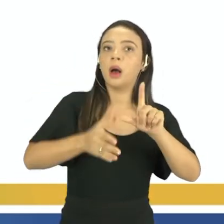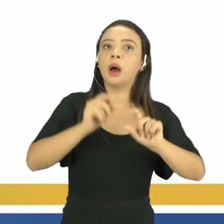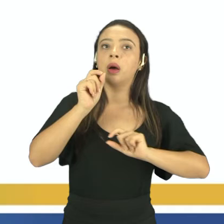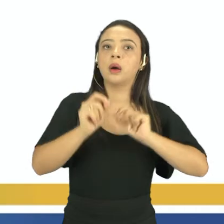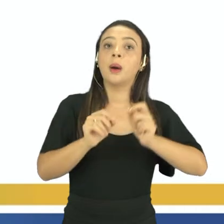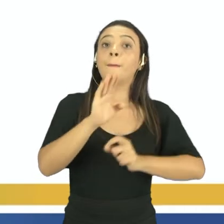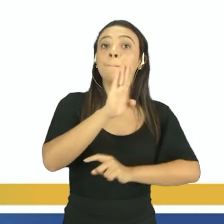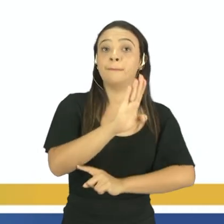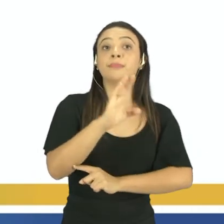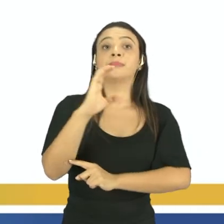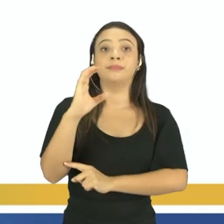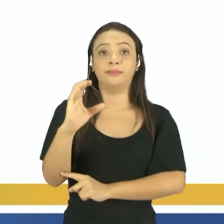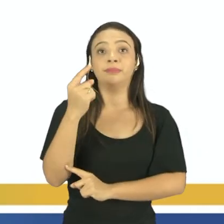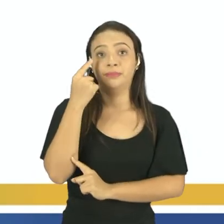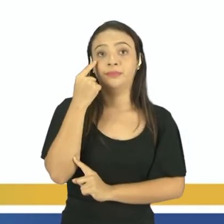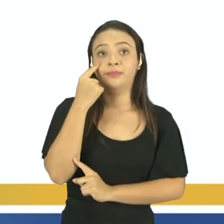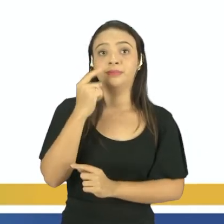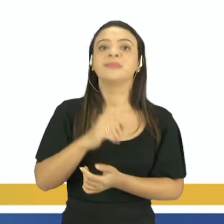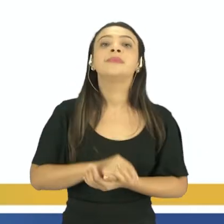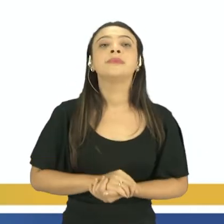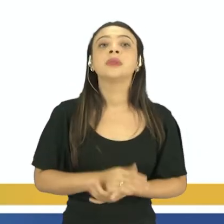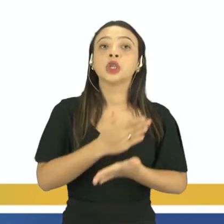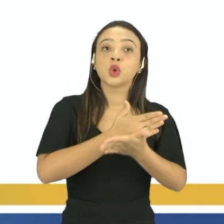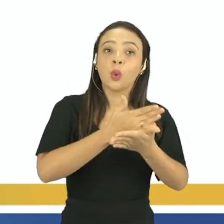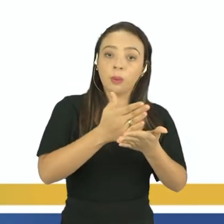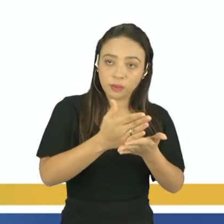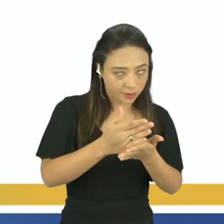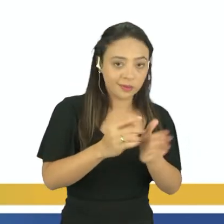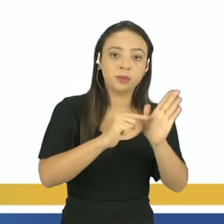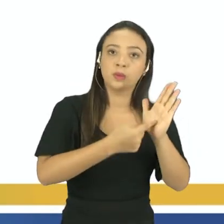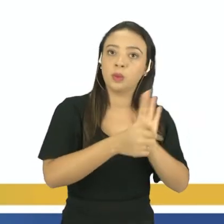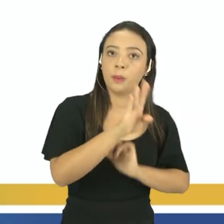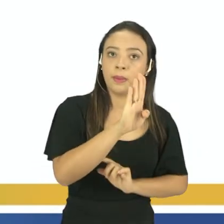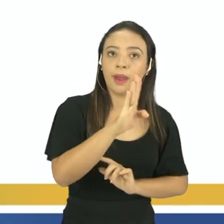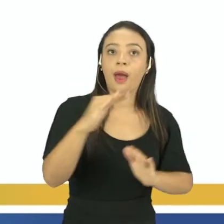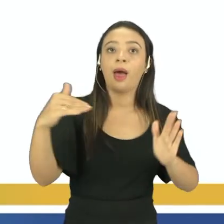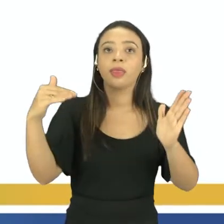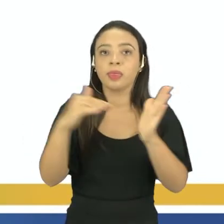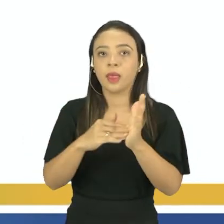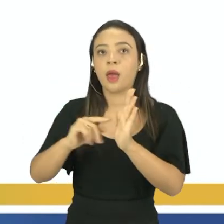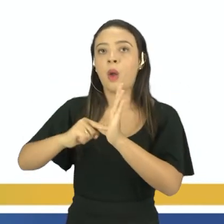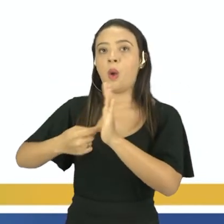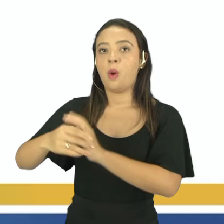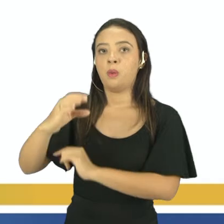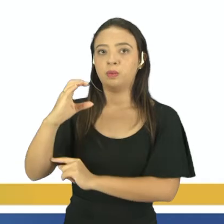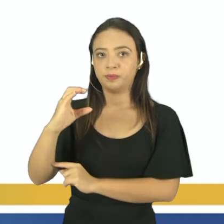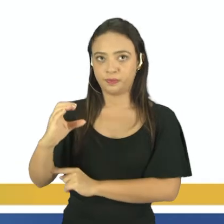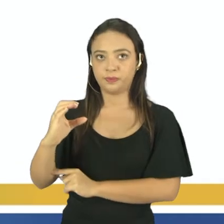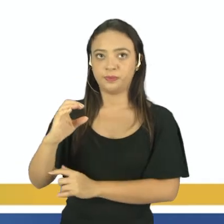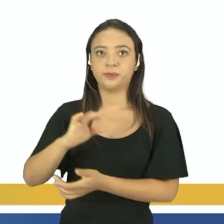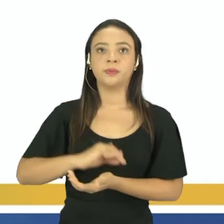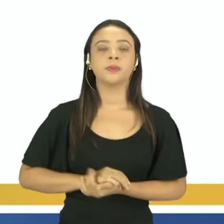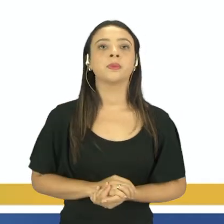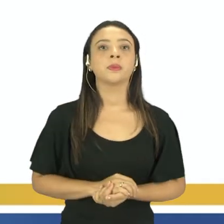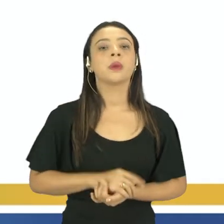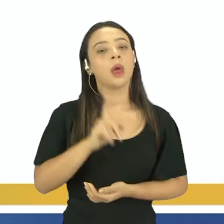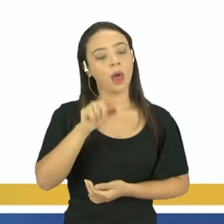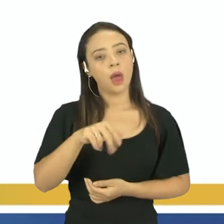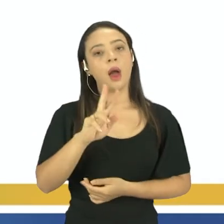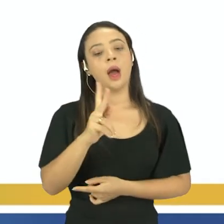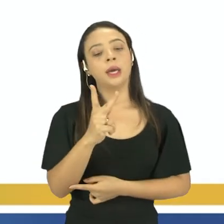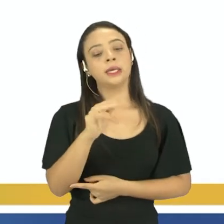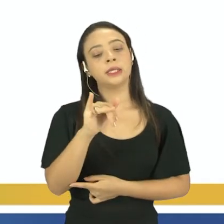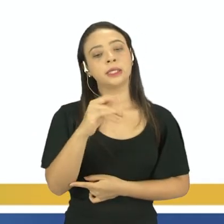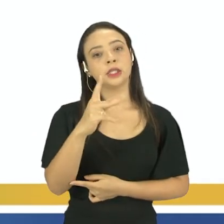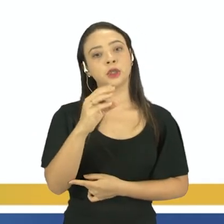BC, estão vendo aí? Que começa lá no ponto B e termina no ponto C. Então, esse lado aí é a hipotenusa, né,